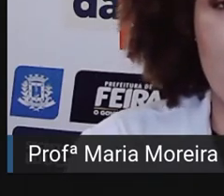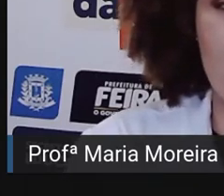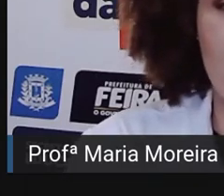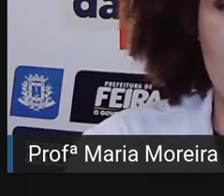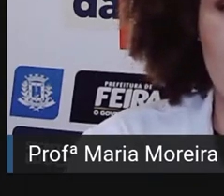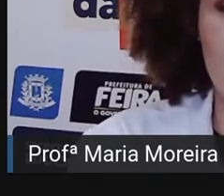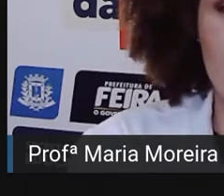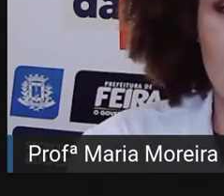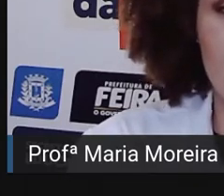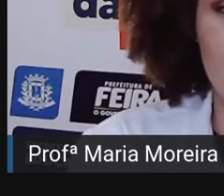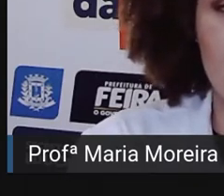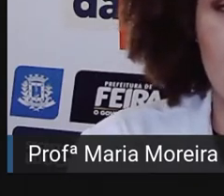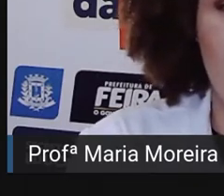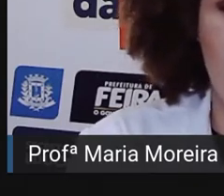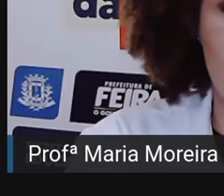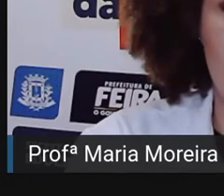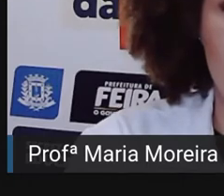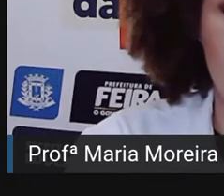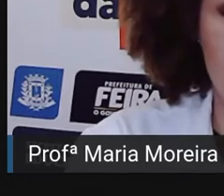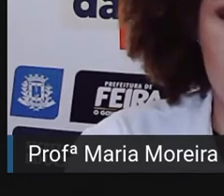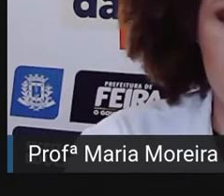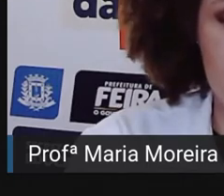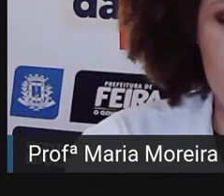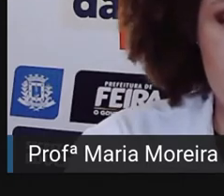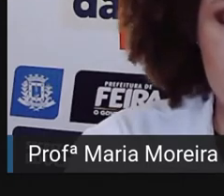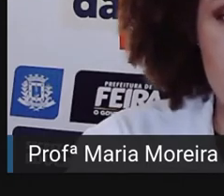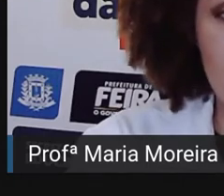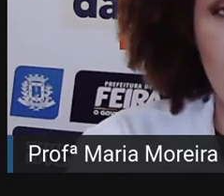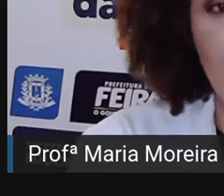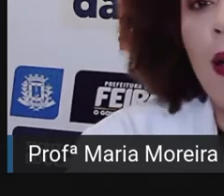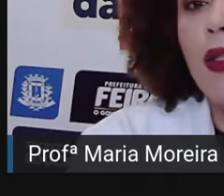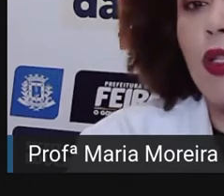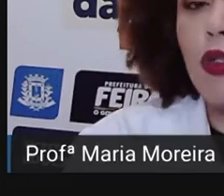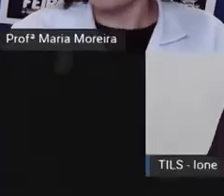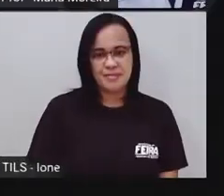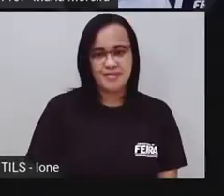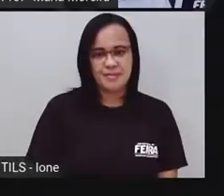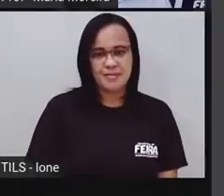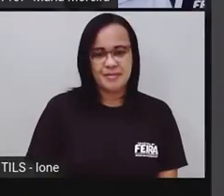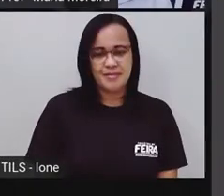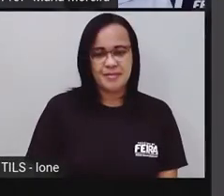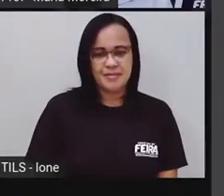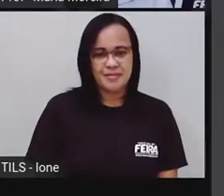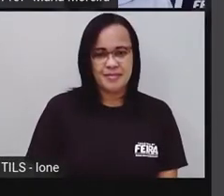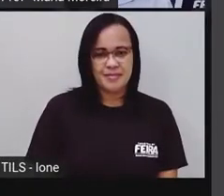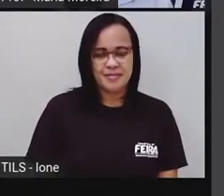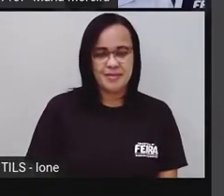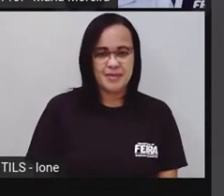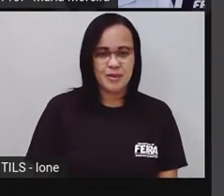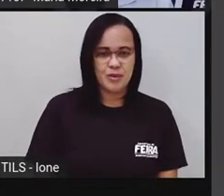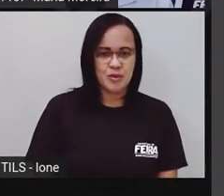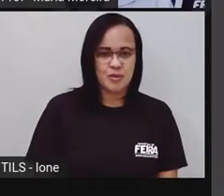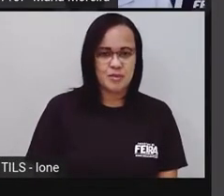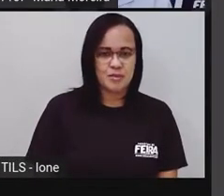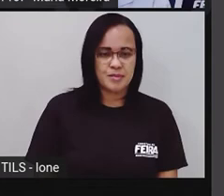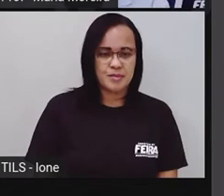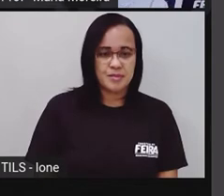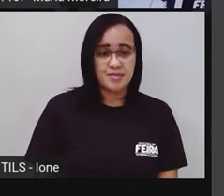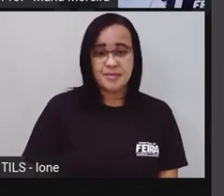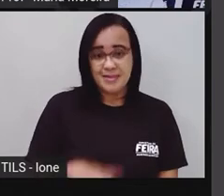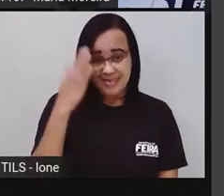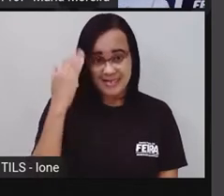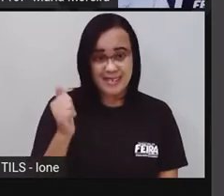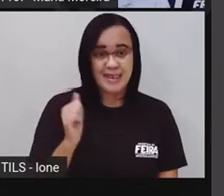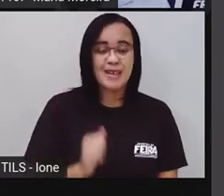a galinha aqui foi nosso compartilhamento aí de tela Então já